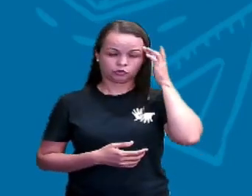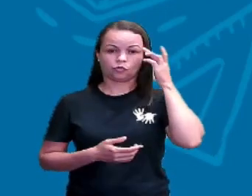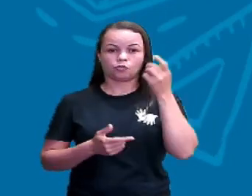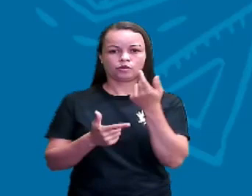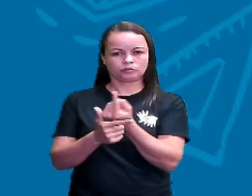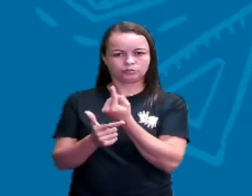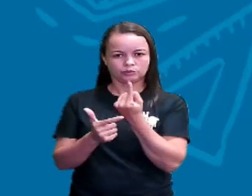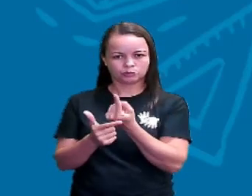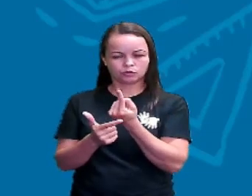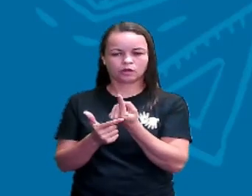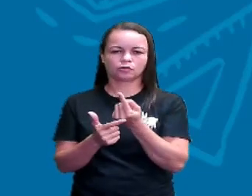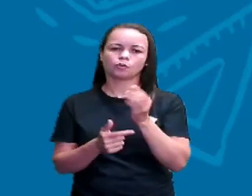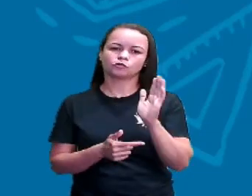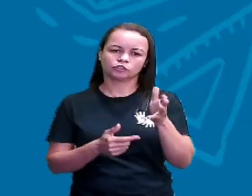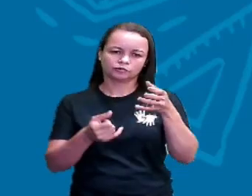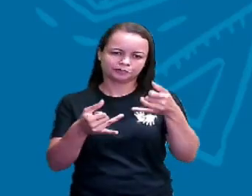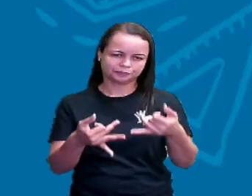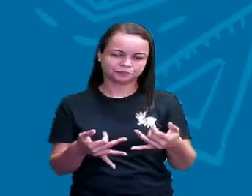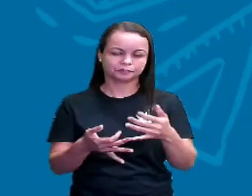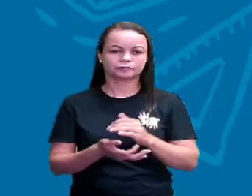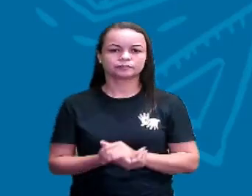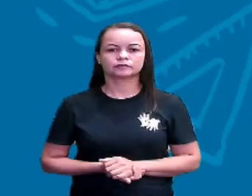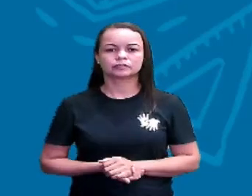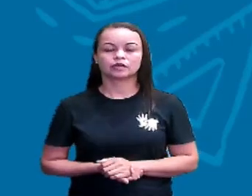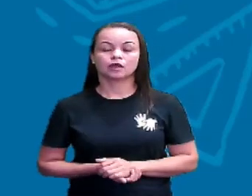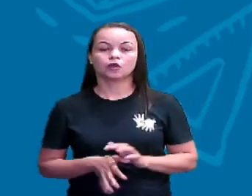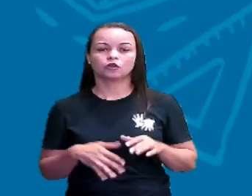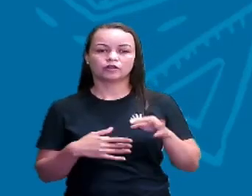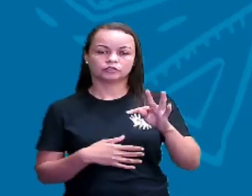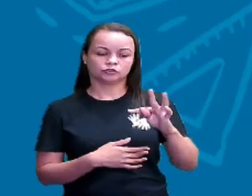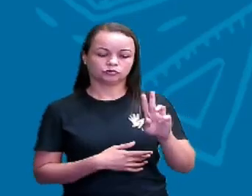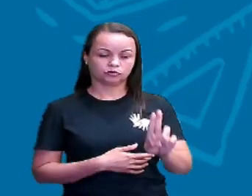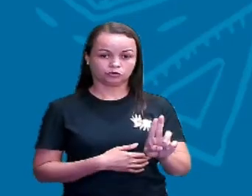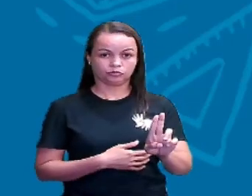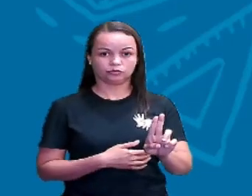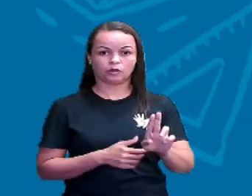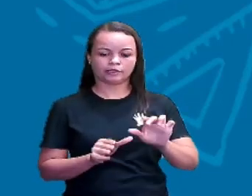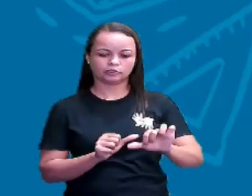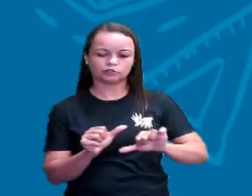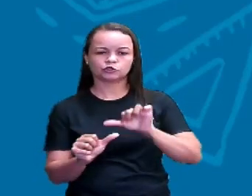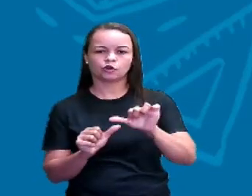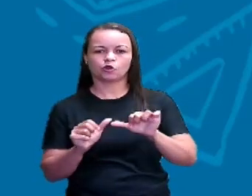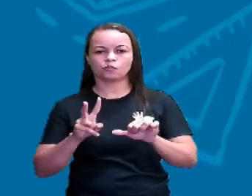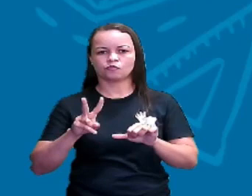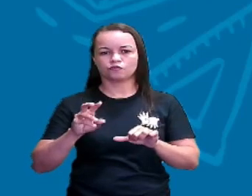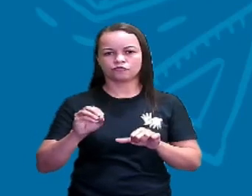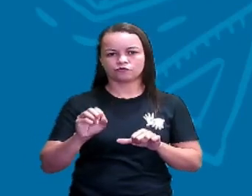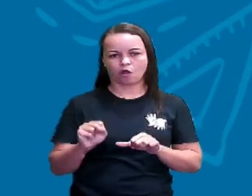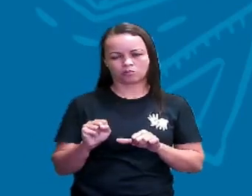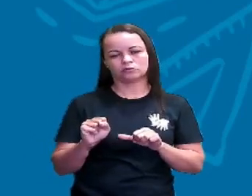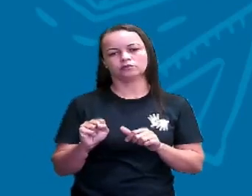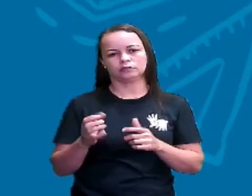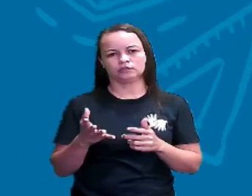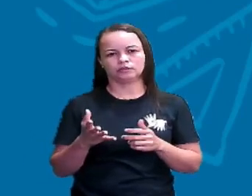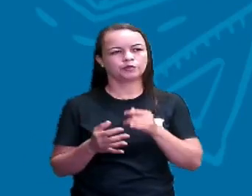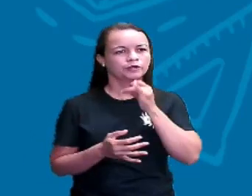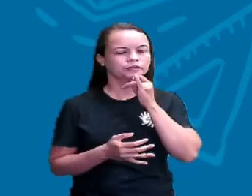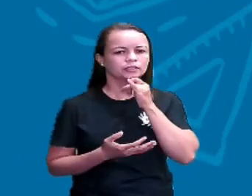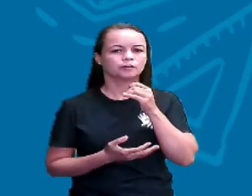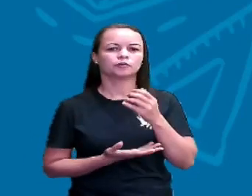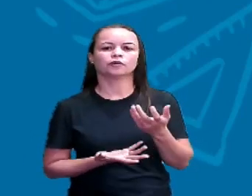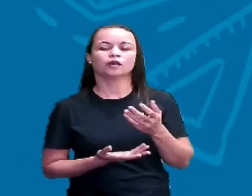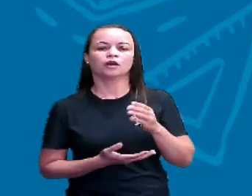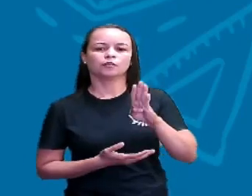como eu acabei de falar. Então, ao invés do tu, vai ser muito mais presente, por exemplo, em Buenos Aires, capital